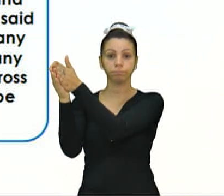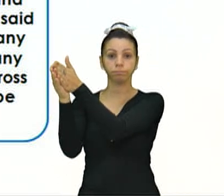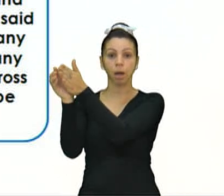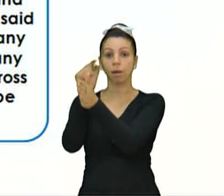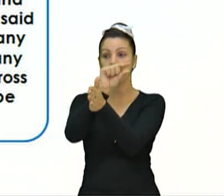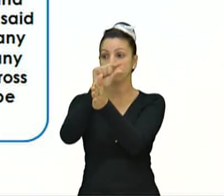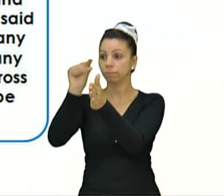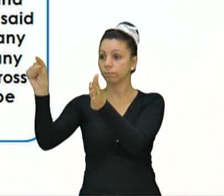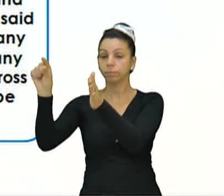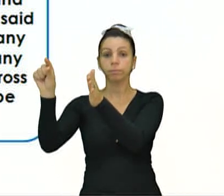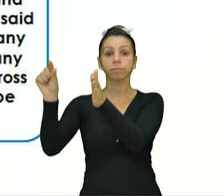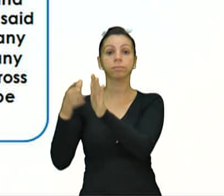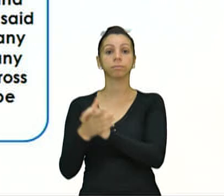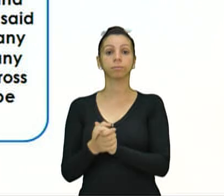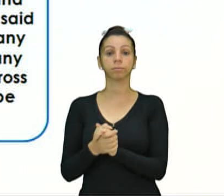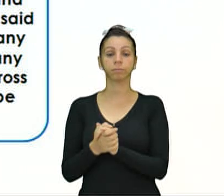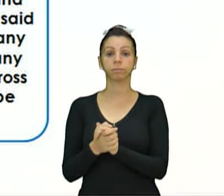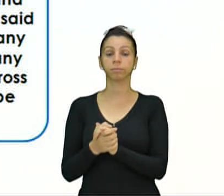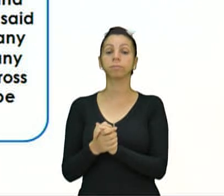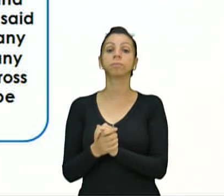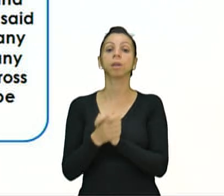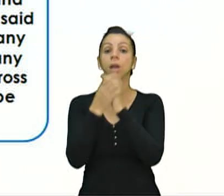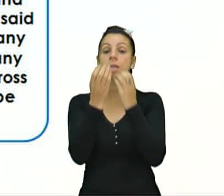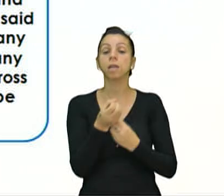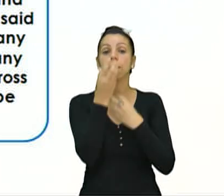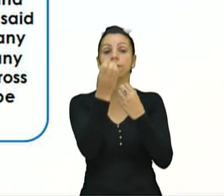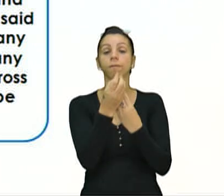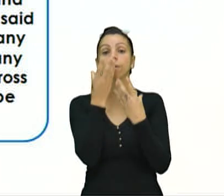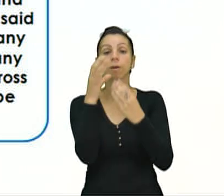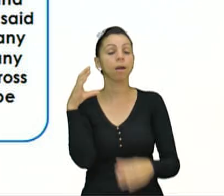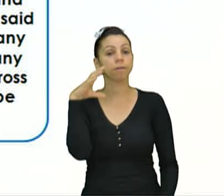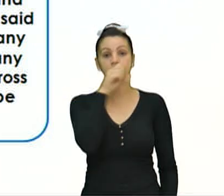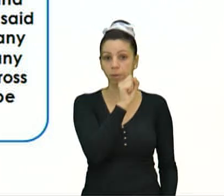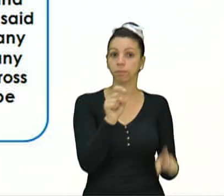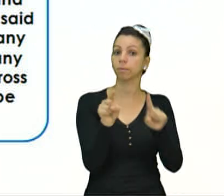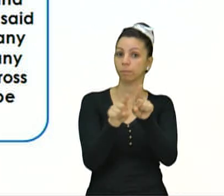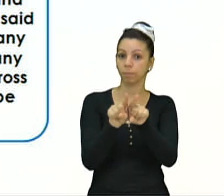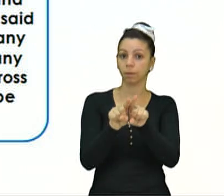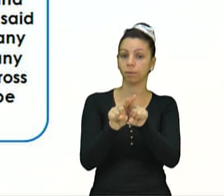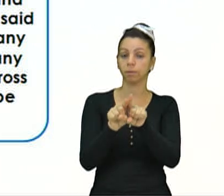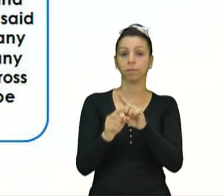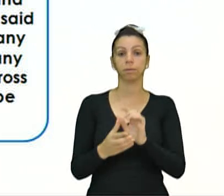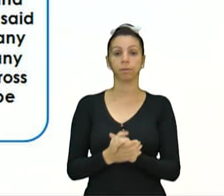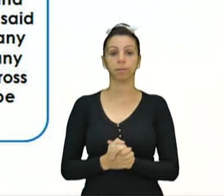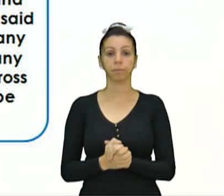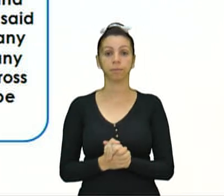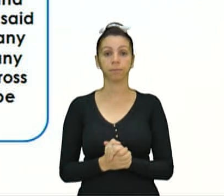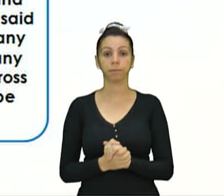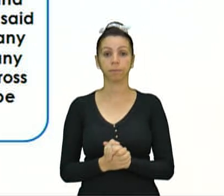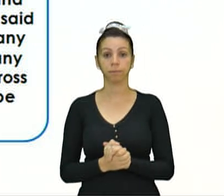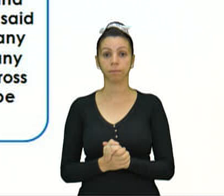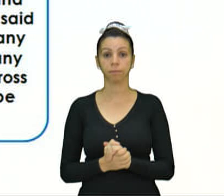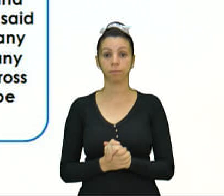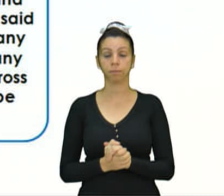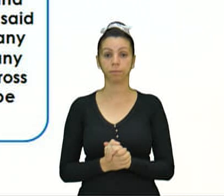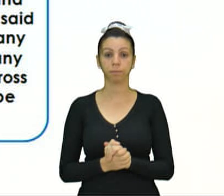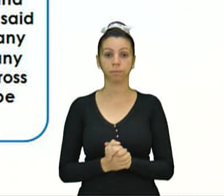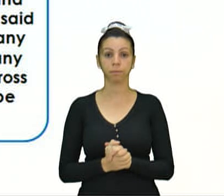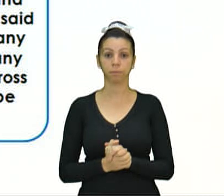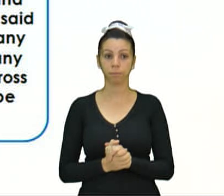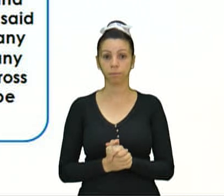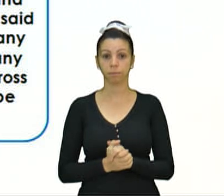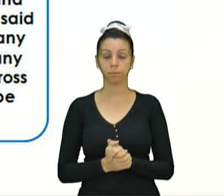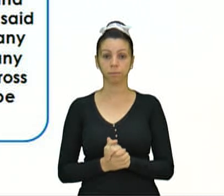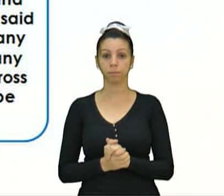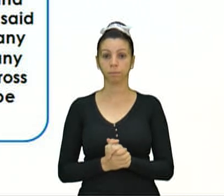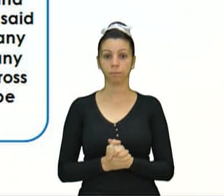também os dados eles eram transmitidos de maneira mais rápida, e daí, na multimídia de